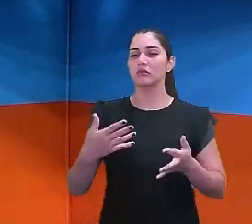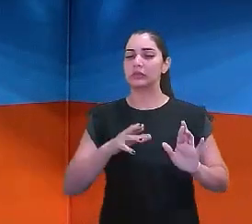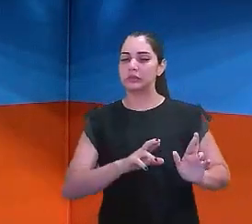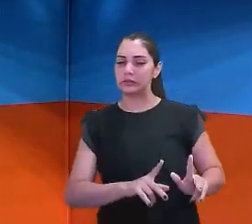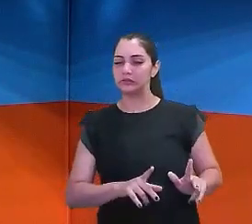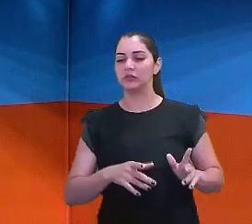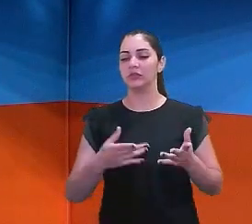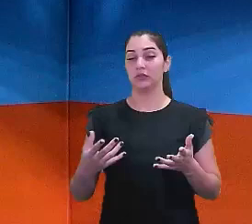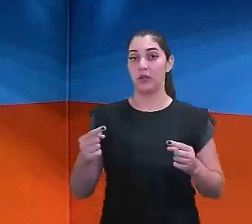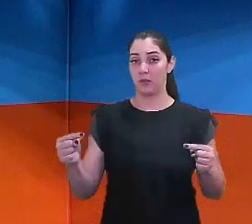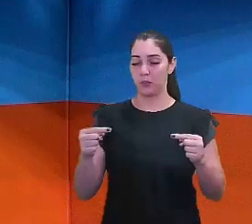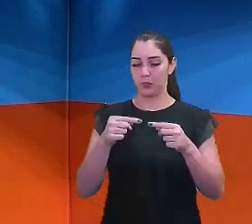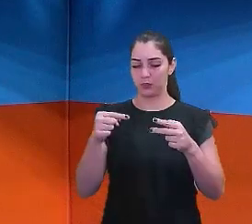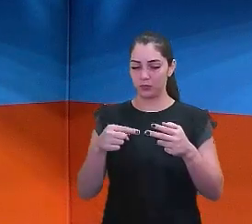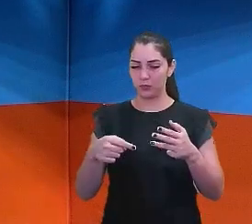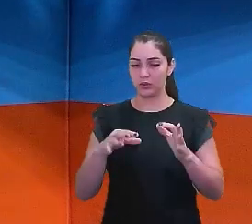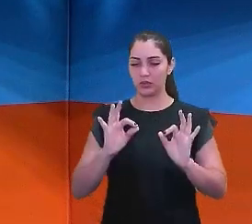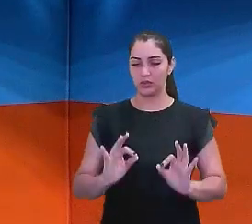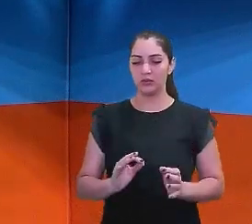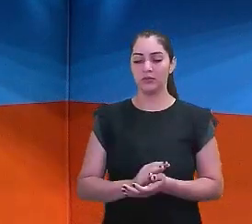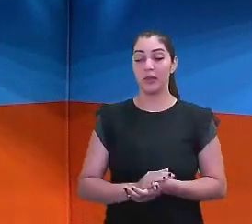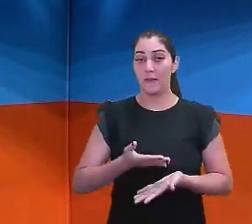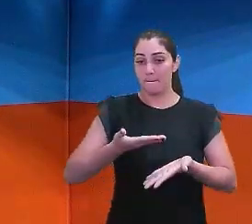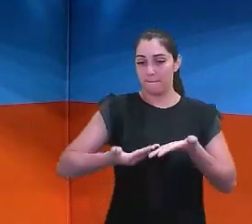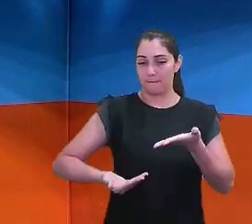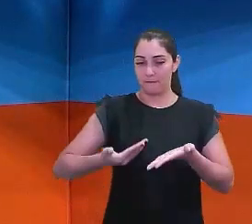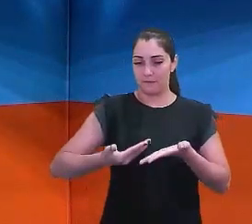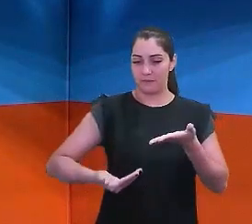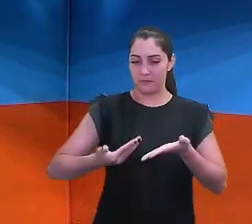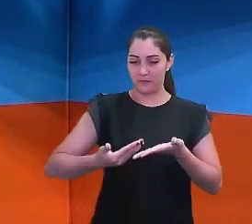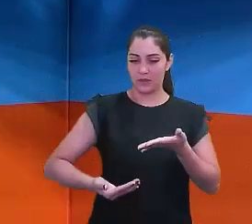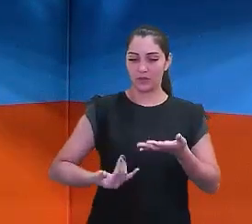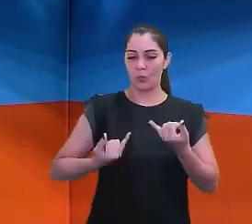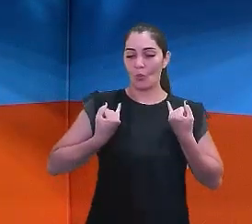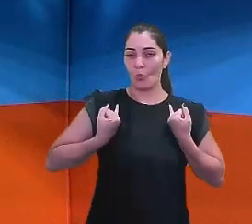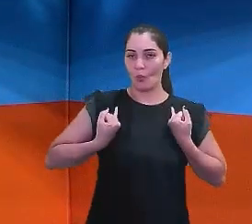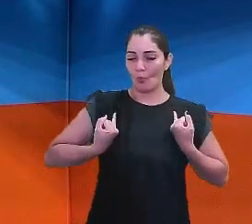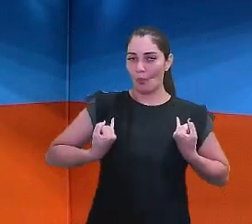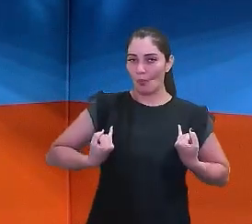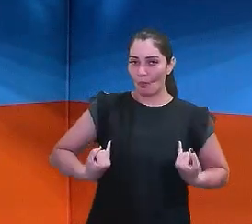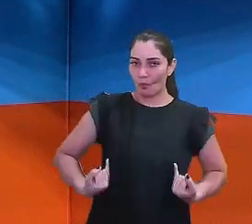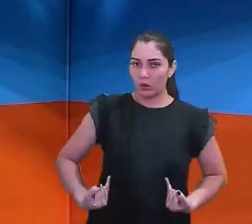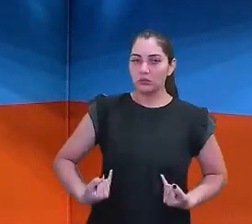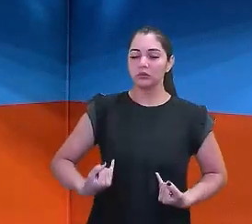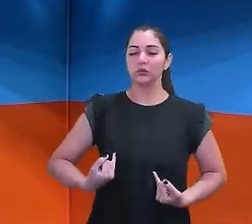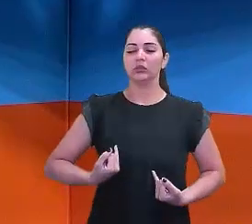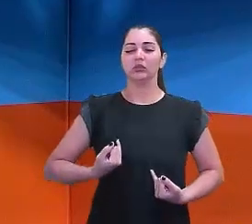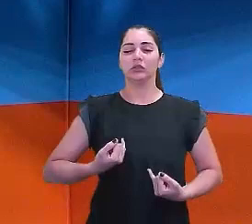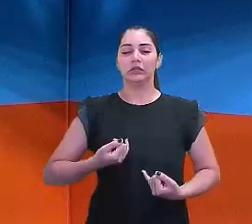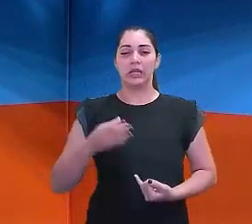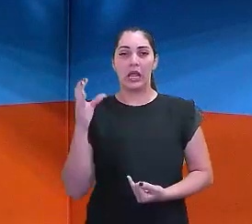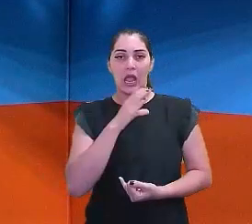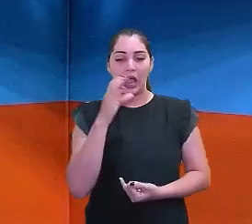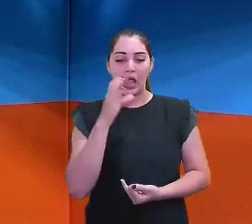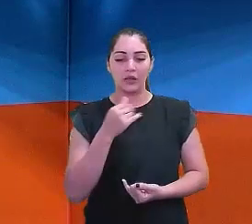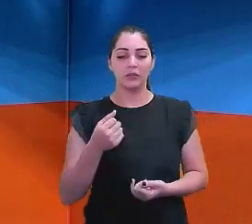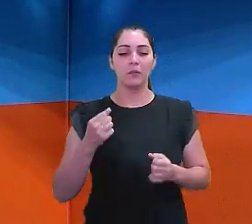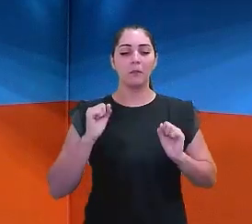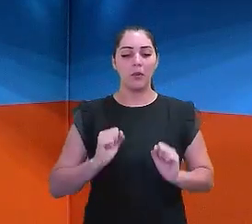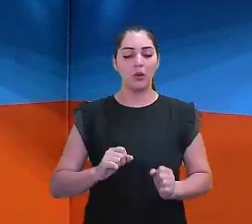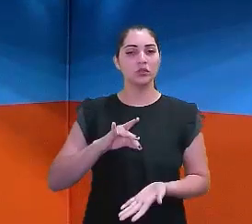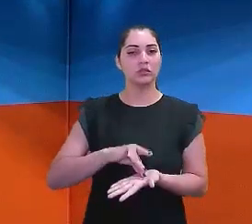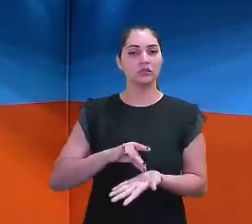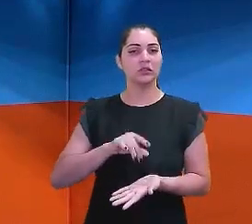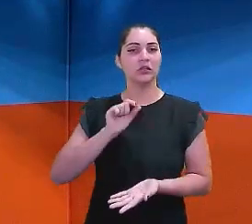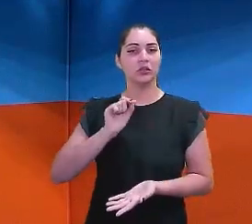diferenças que são bem pontuais, tá? Perda de peso, geralmente as pessoas vão ser magras porque tem um metabolismo muito acelerado, né? Pode até realmente